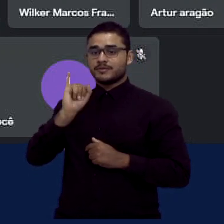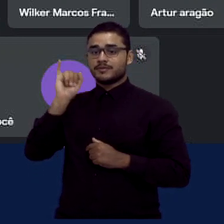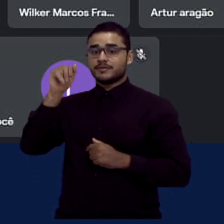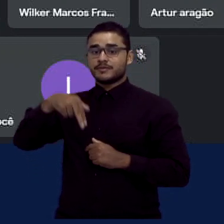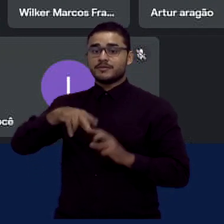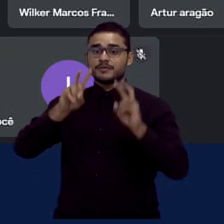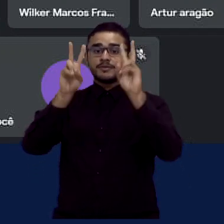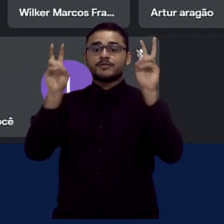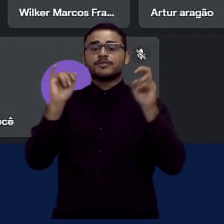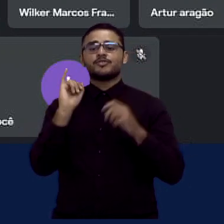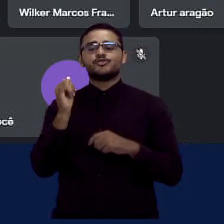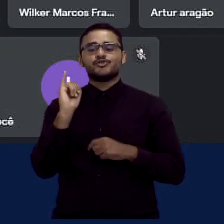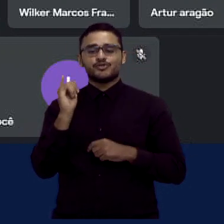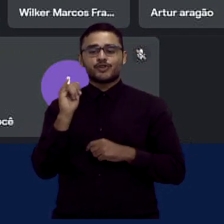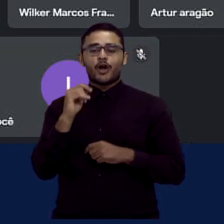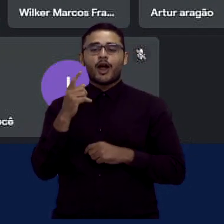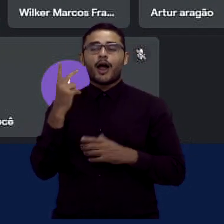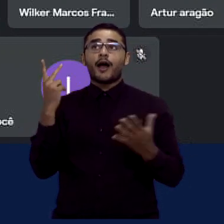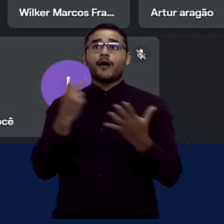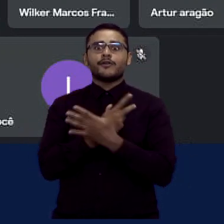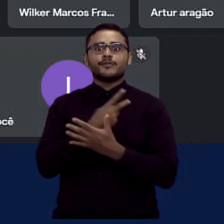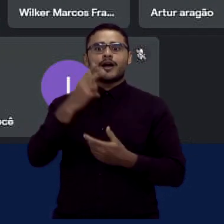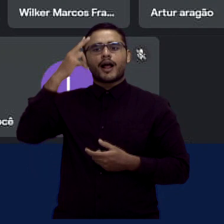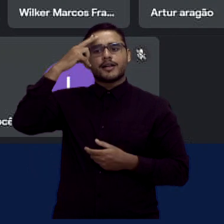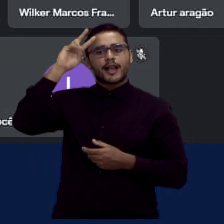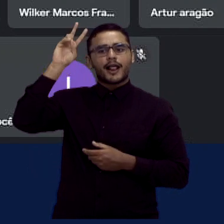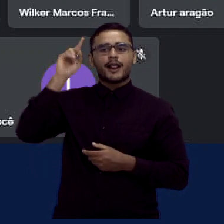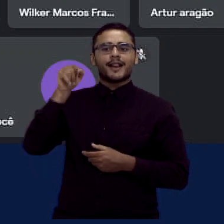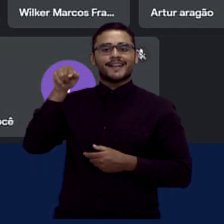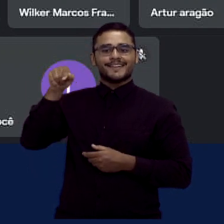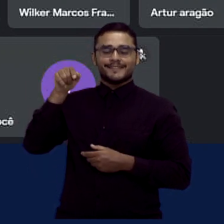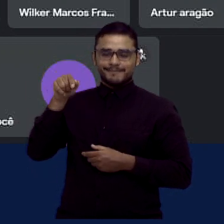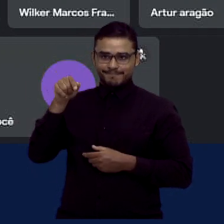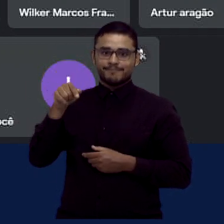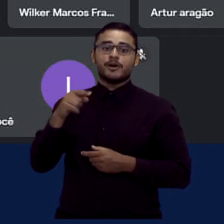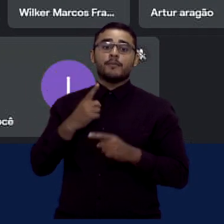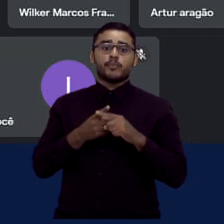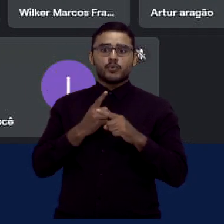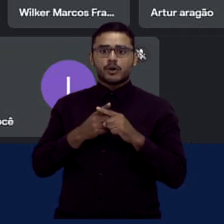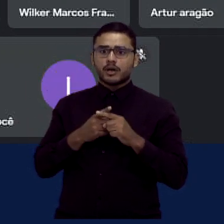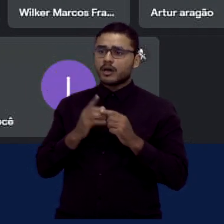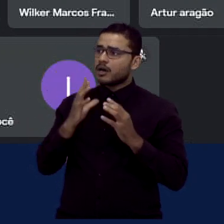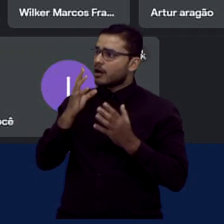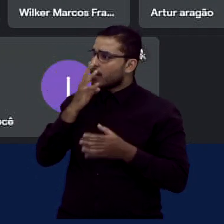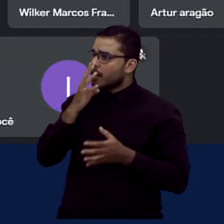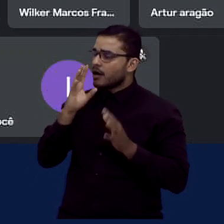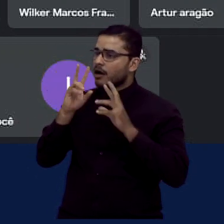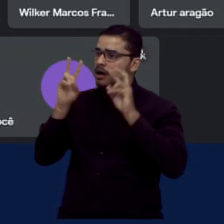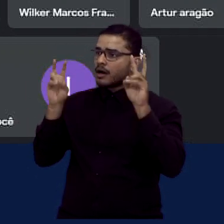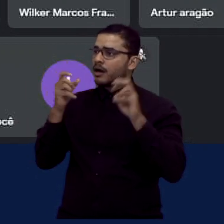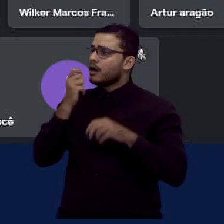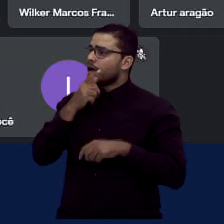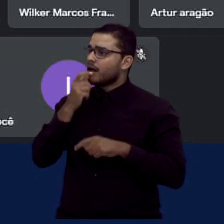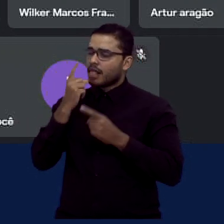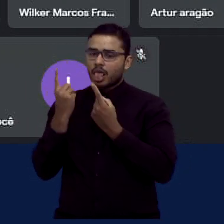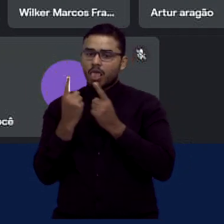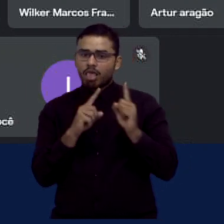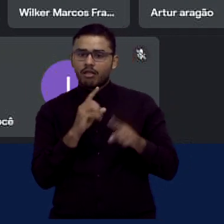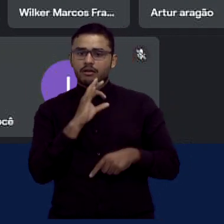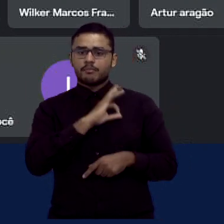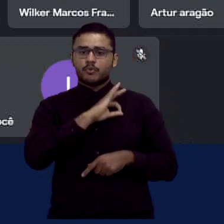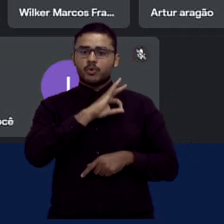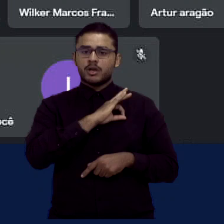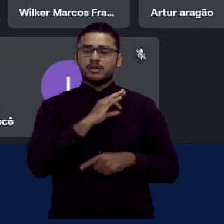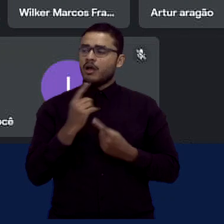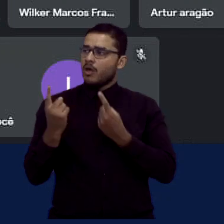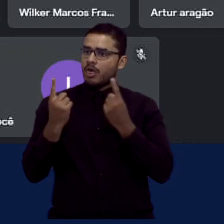exatamente essa história de como eles apreciavam, né, o humor do Pasquim, apesar de... É o que falam, né? O pessoal